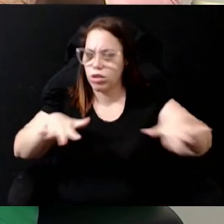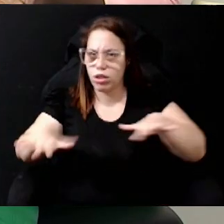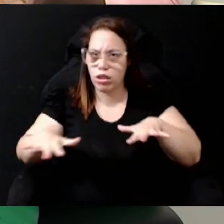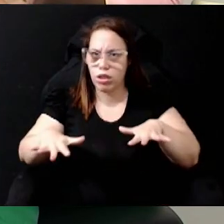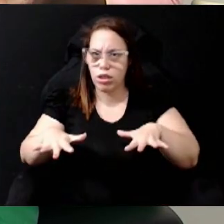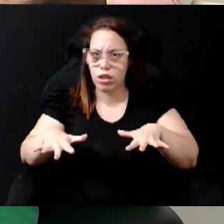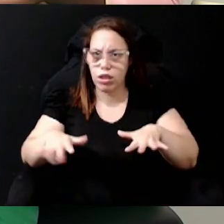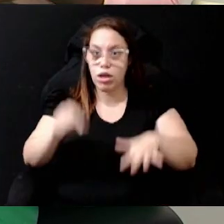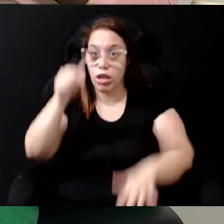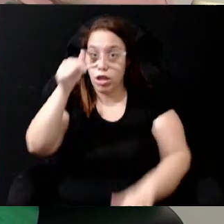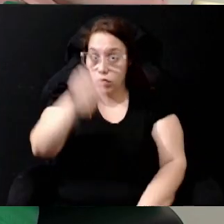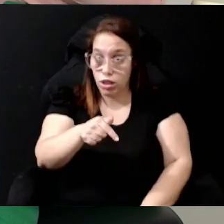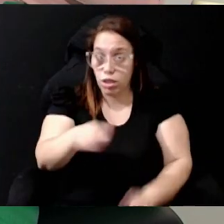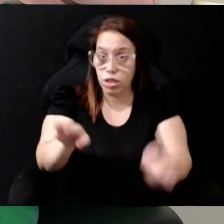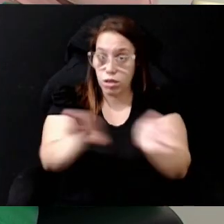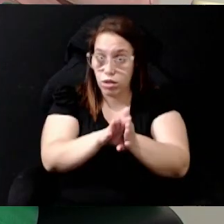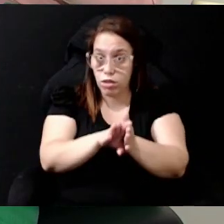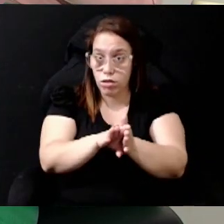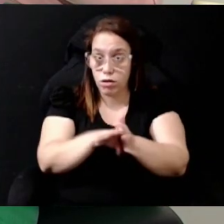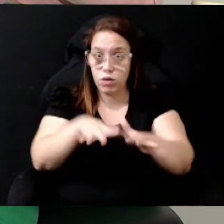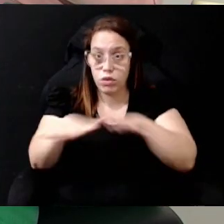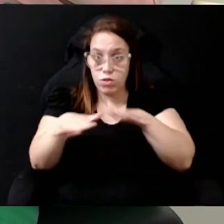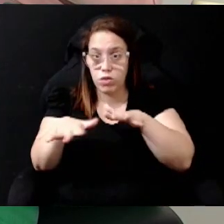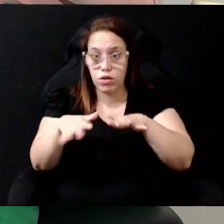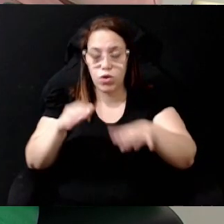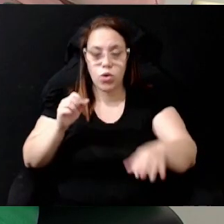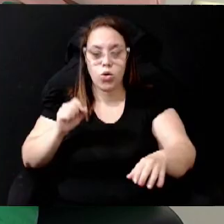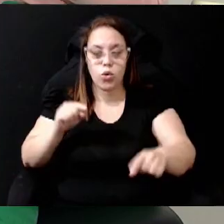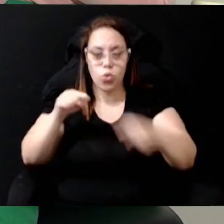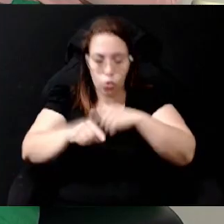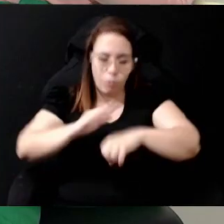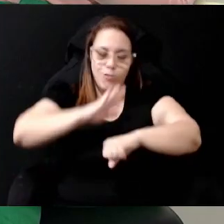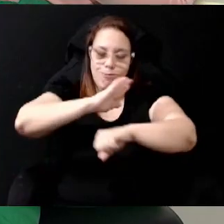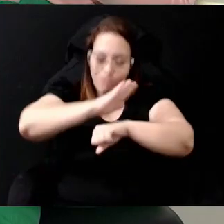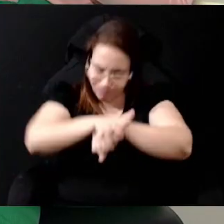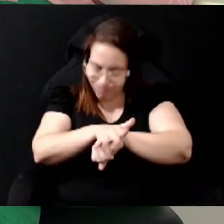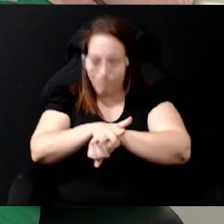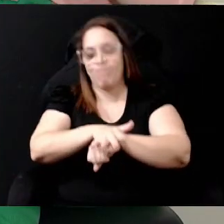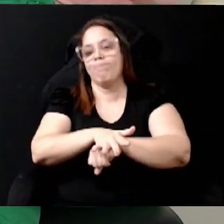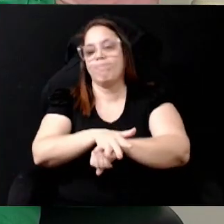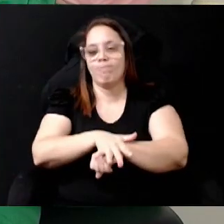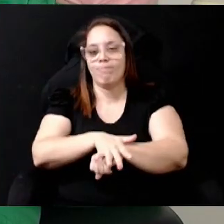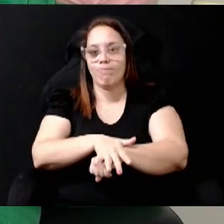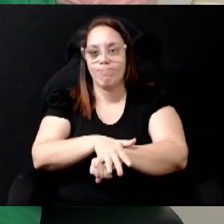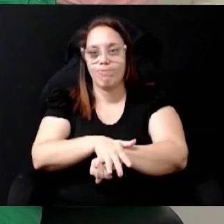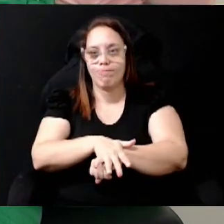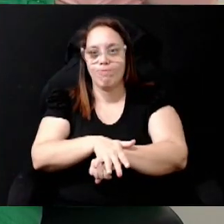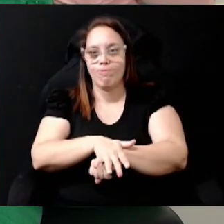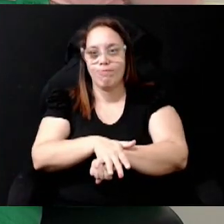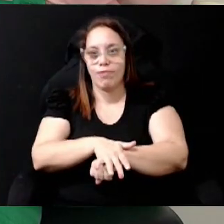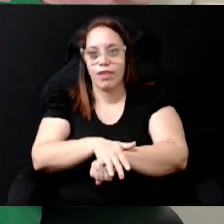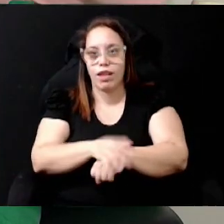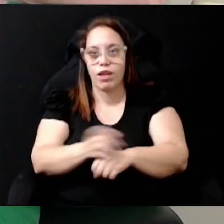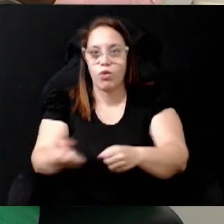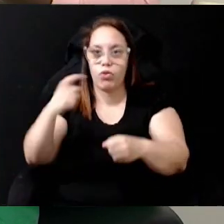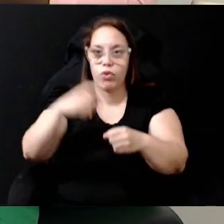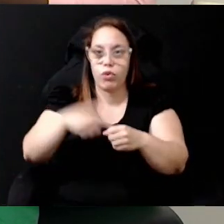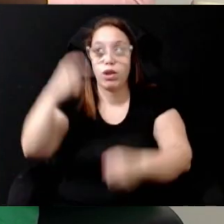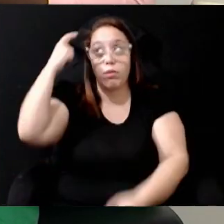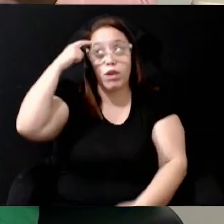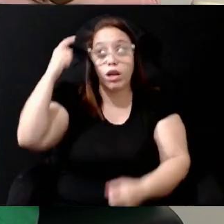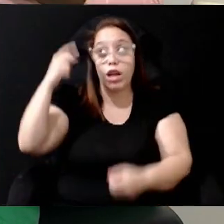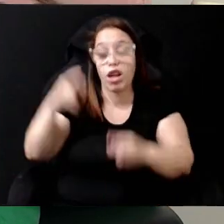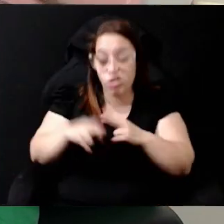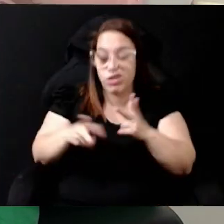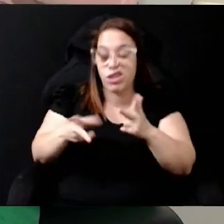desconstruir, né? Se eu fiz essa forma até aqui, eu posso fazer o movimento Sankofa, com aquele simboladinho que não passa do cabeça voltada para trás, voltar e fazer